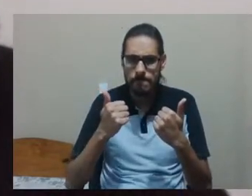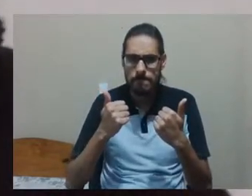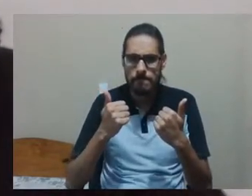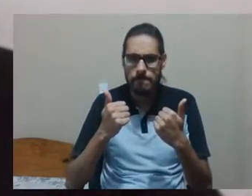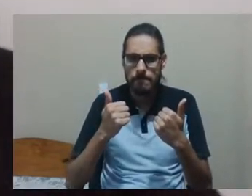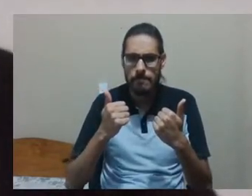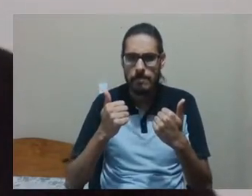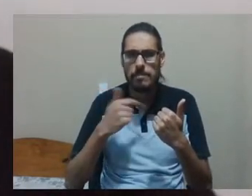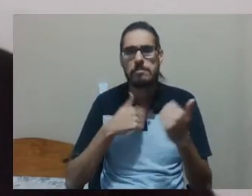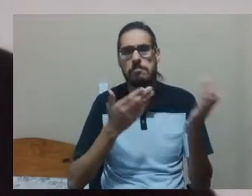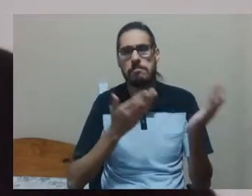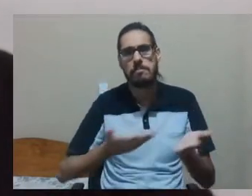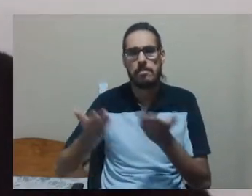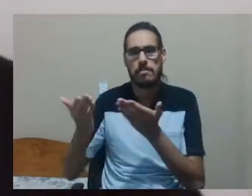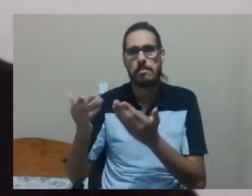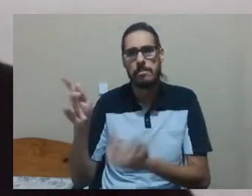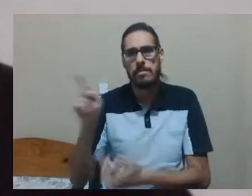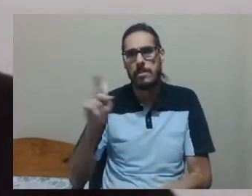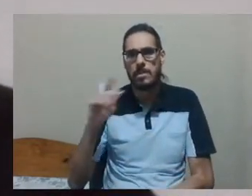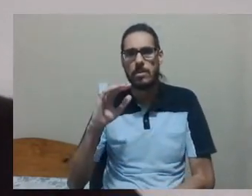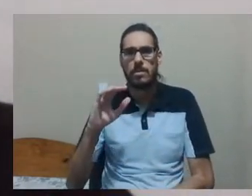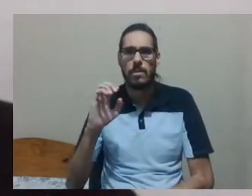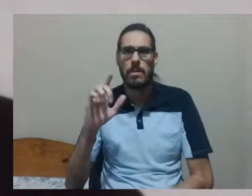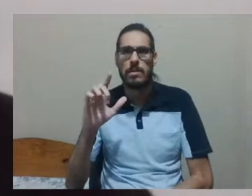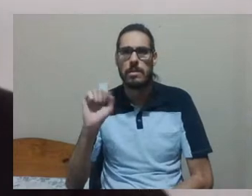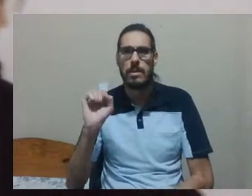Eu passo a palavra para o professor Celso.